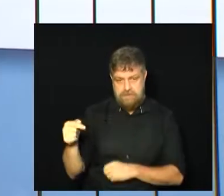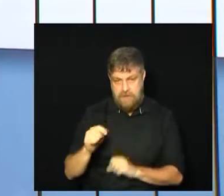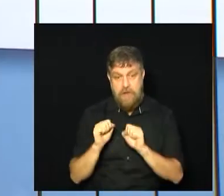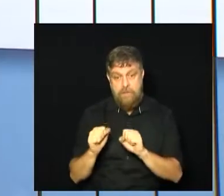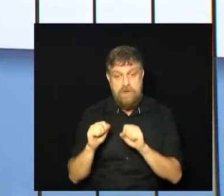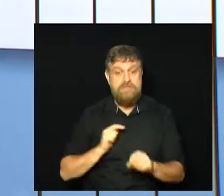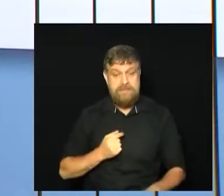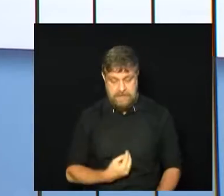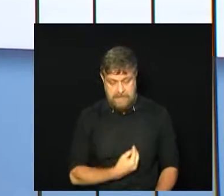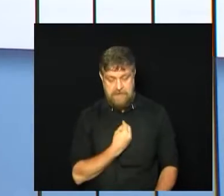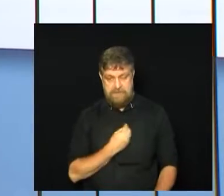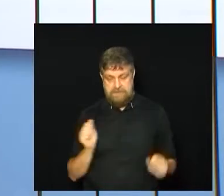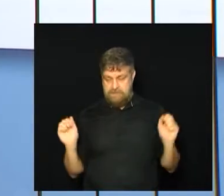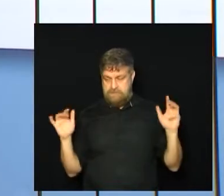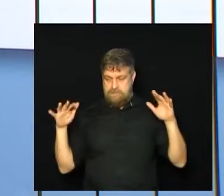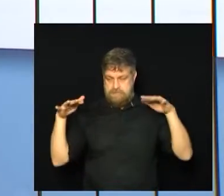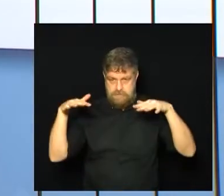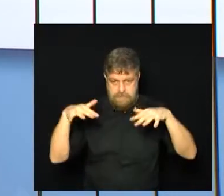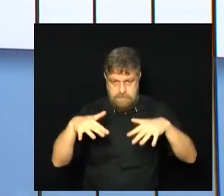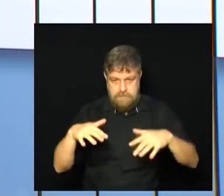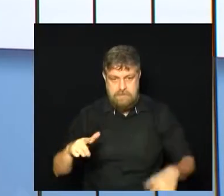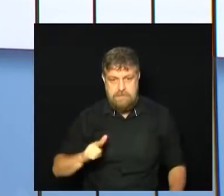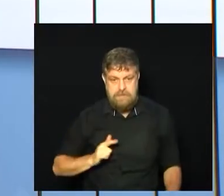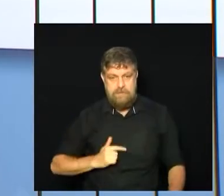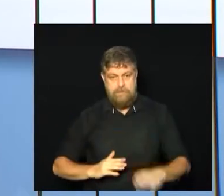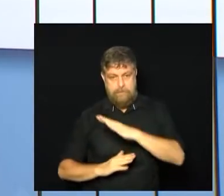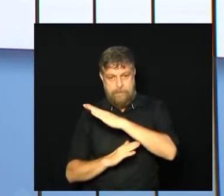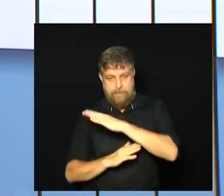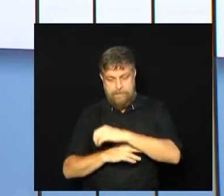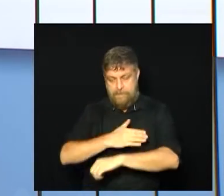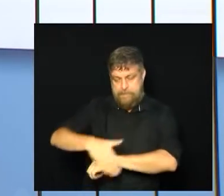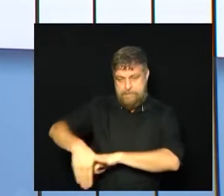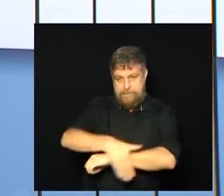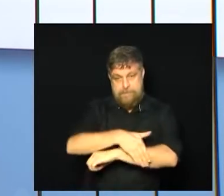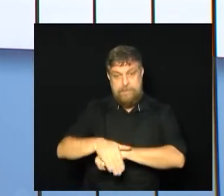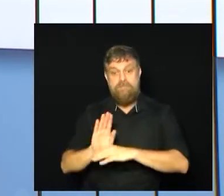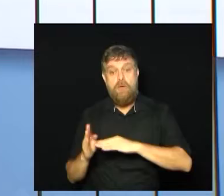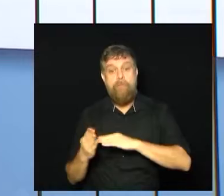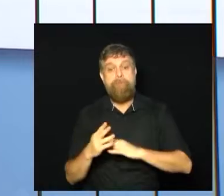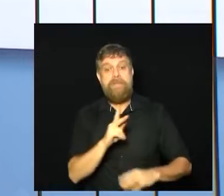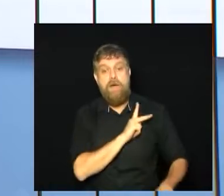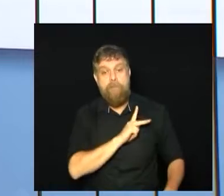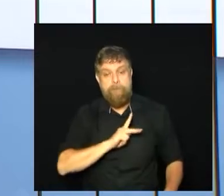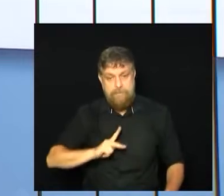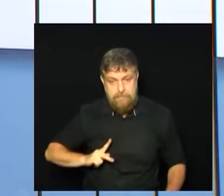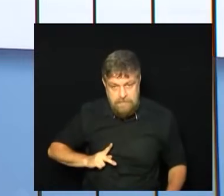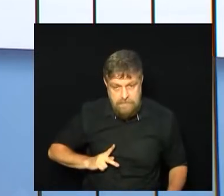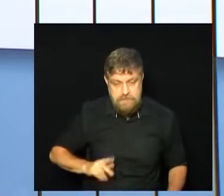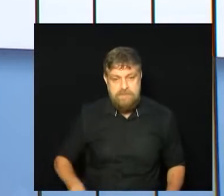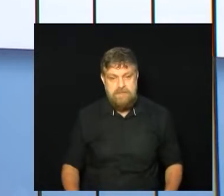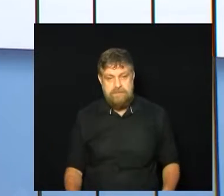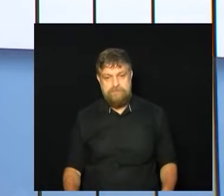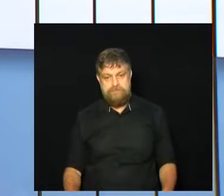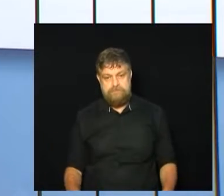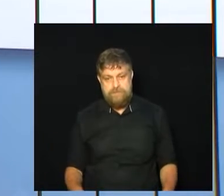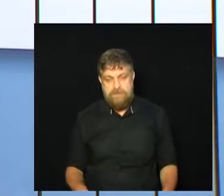ter a participação com a entrada do plenário e do plenarinho pela Avenida Engenheiro Roberto Mangi, número 66, no bairro Ponte